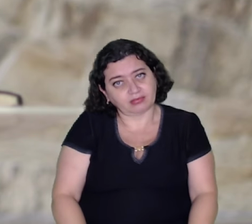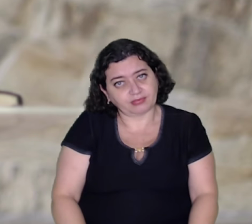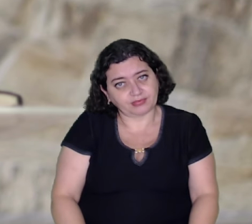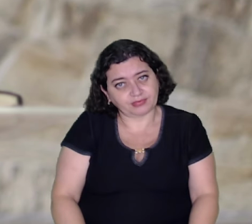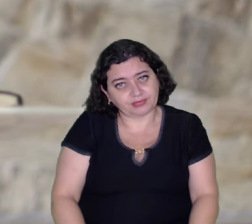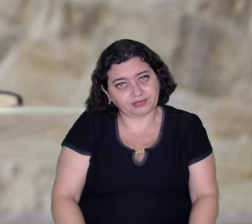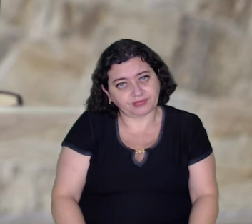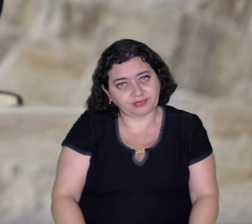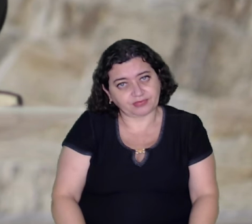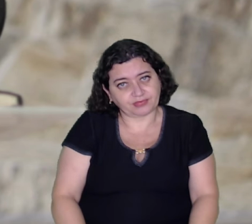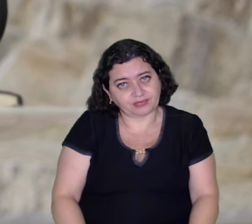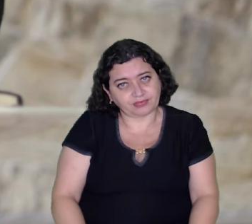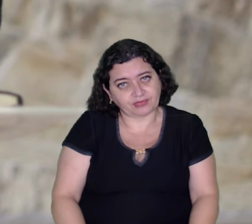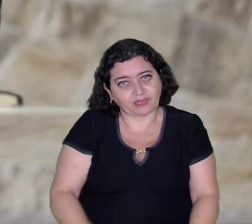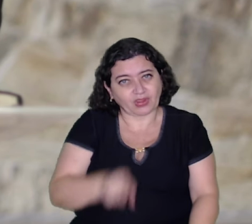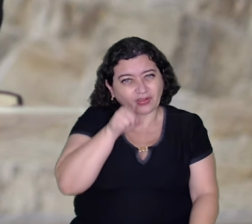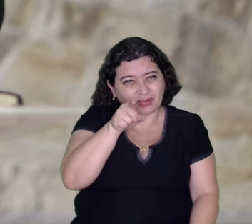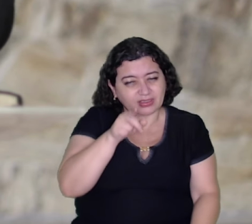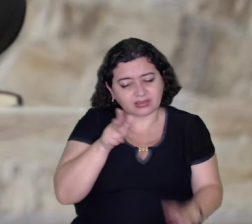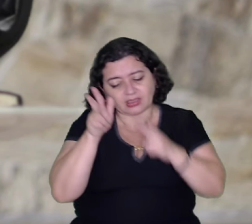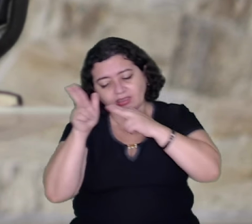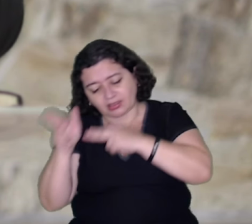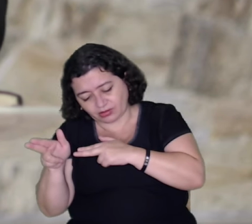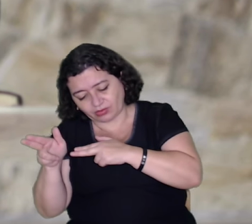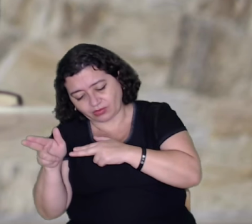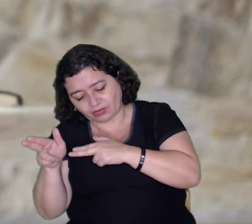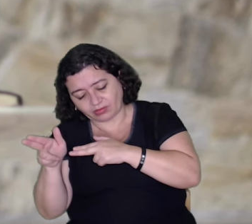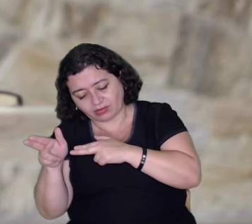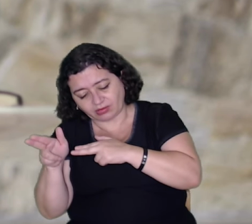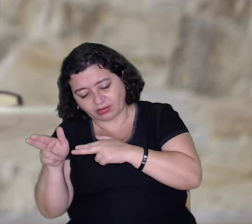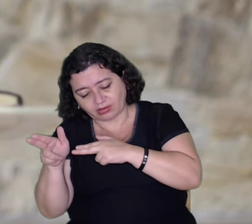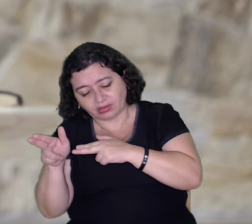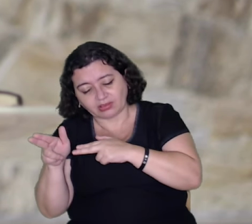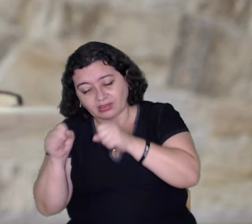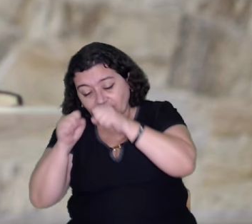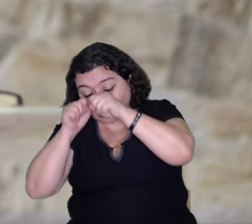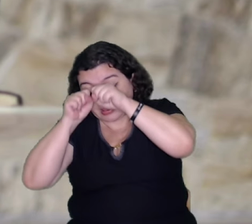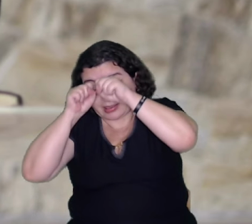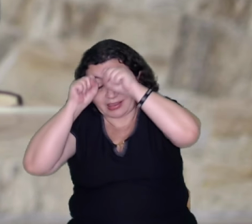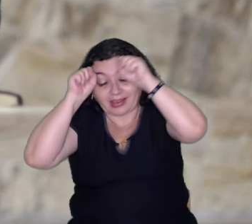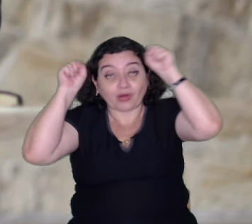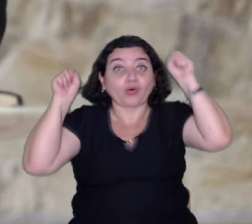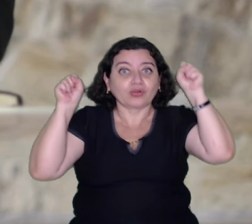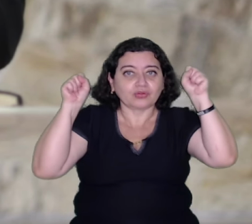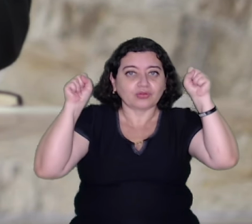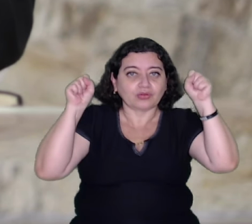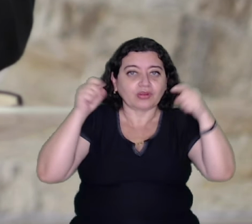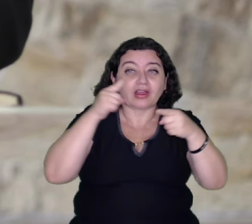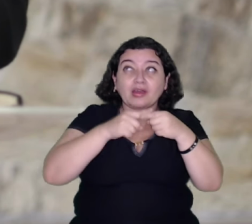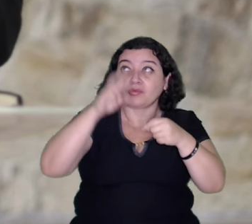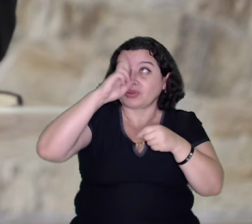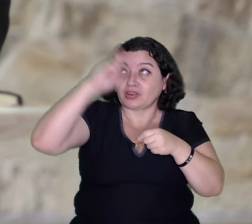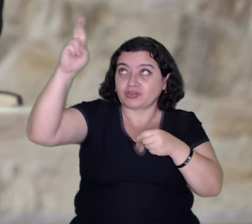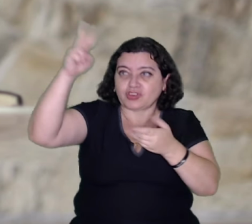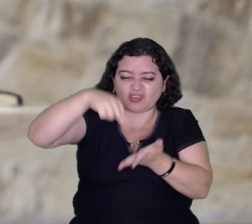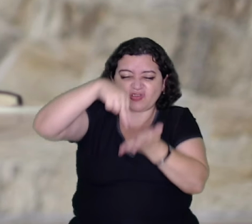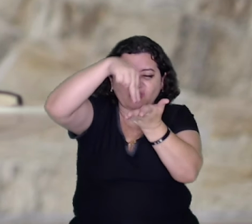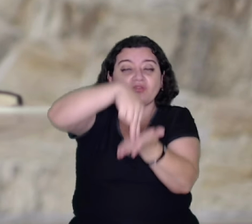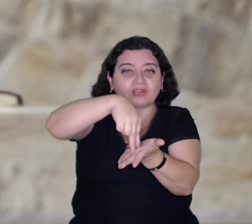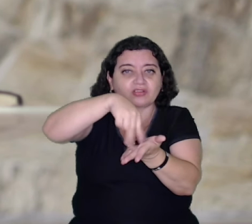Quando você deitou, dormiu, acordou, a Bíblia diz que é porque o Senhor te sustentou.